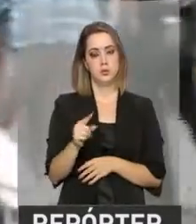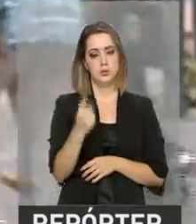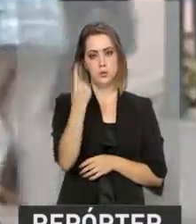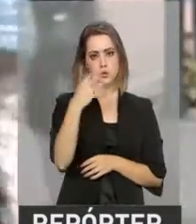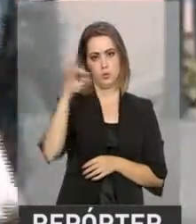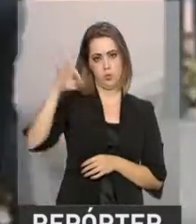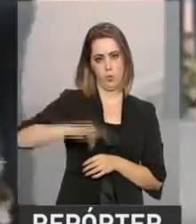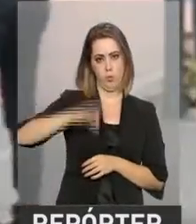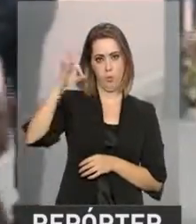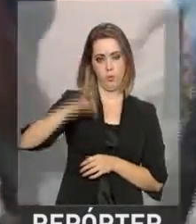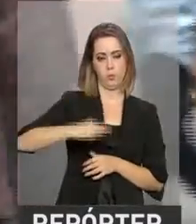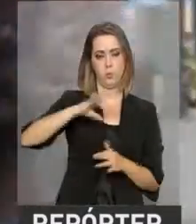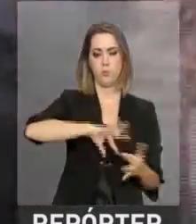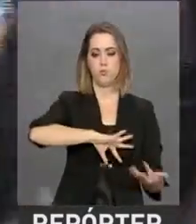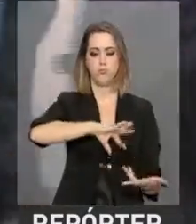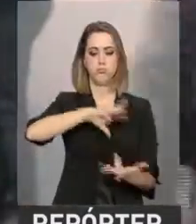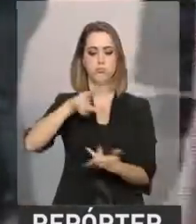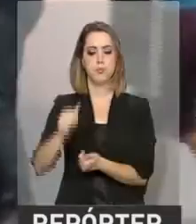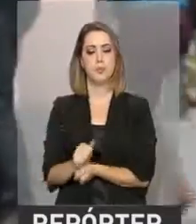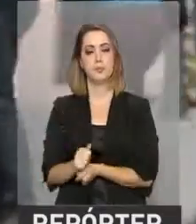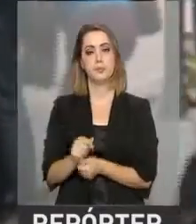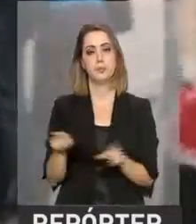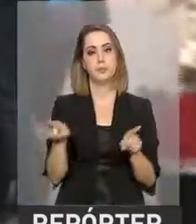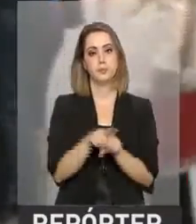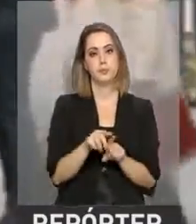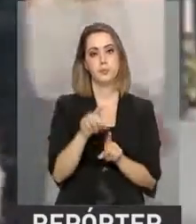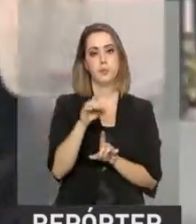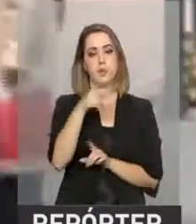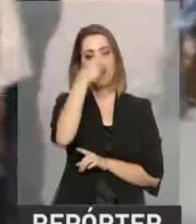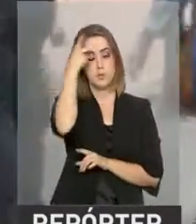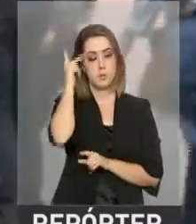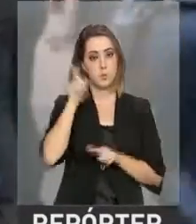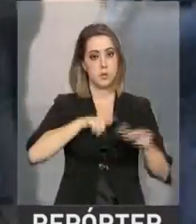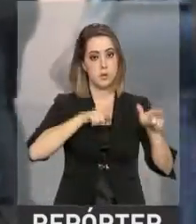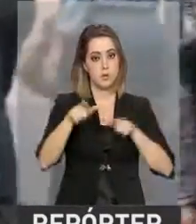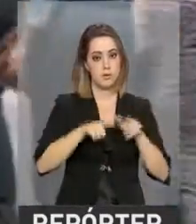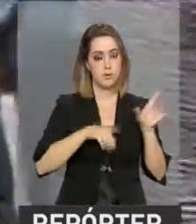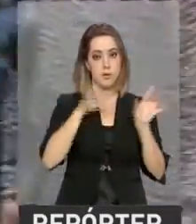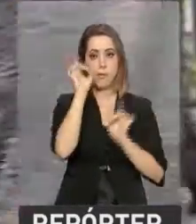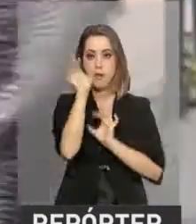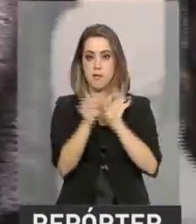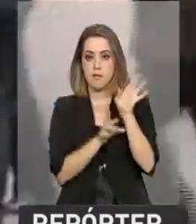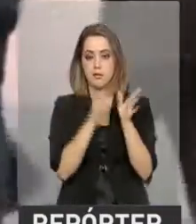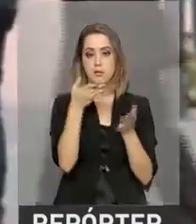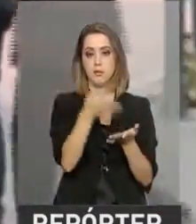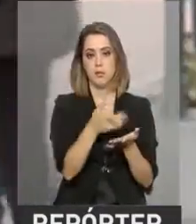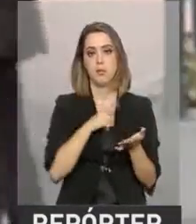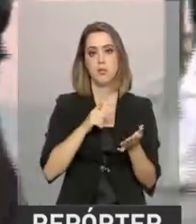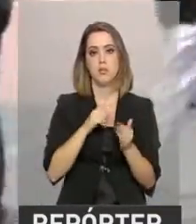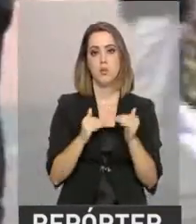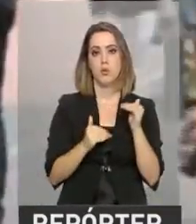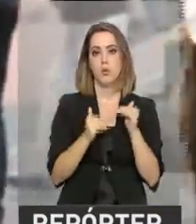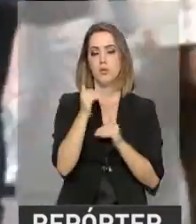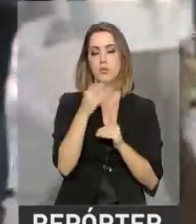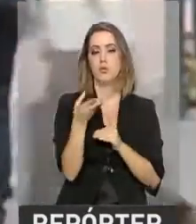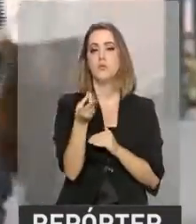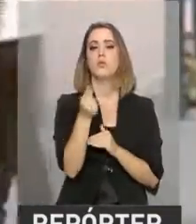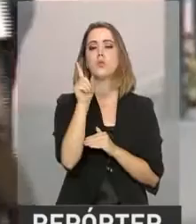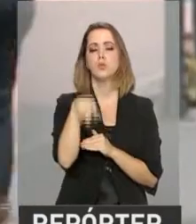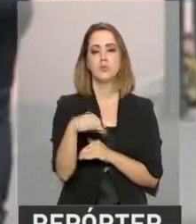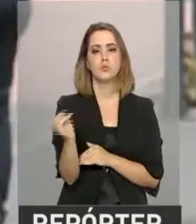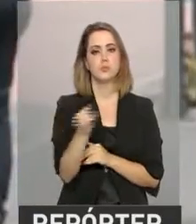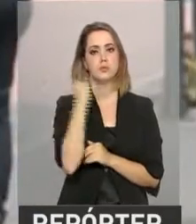segundo a associação de comércio exterior para os especialistas medidas como o aumento do índice do reintegra são